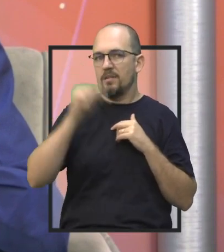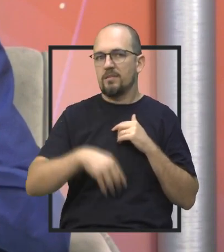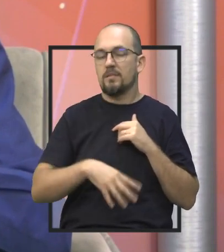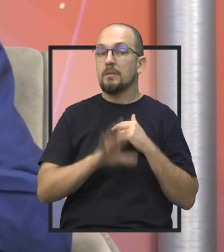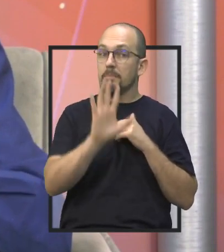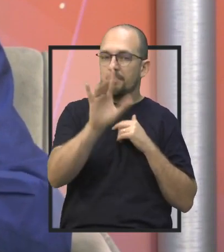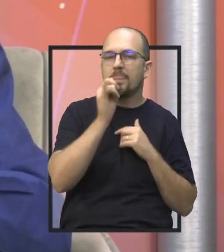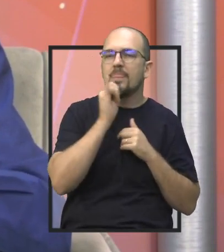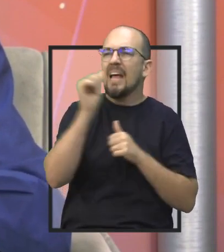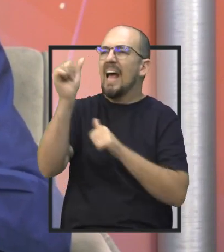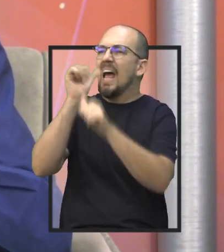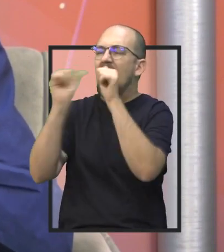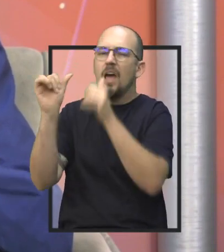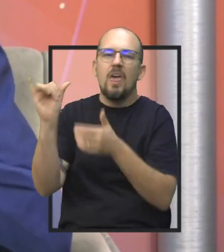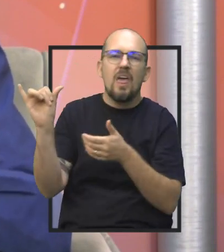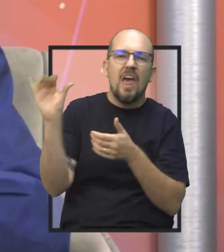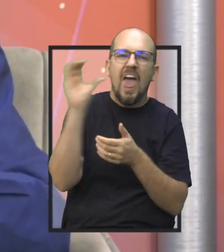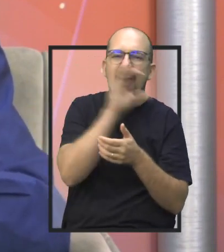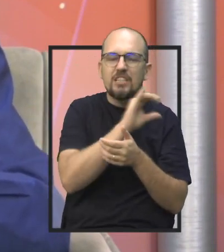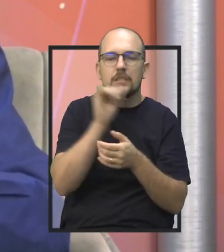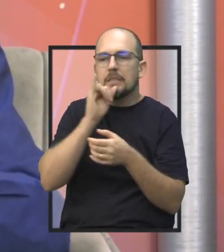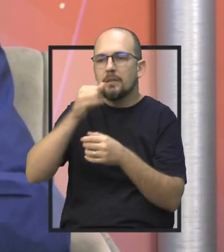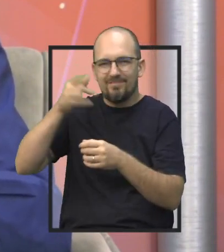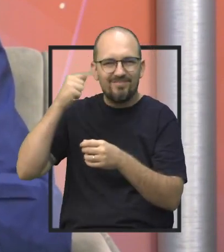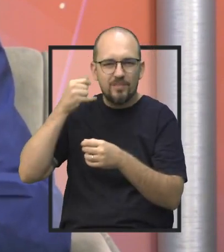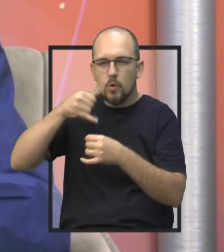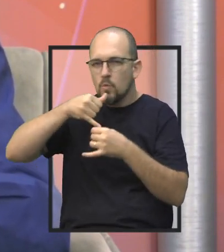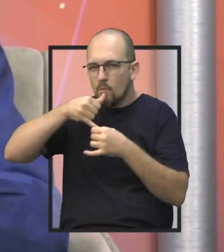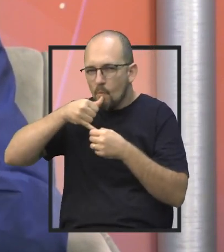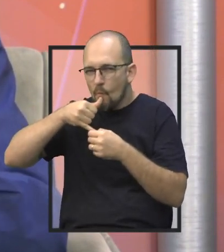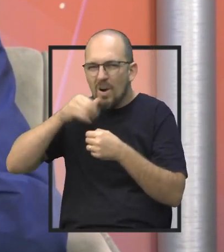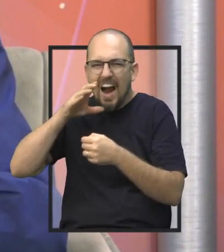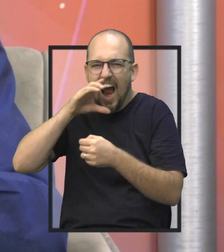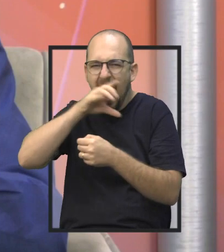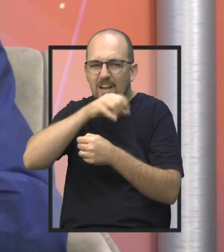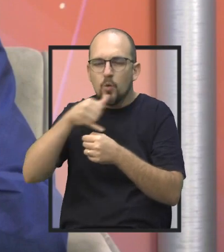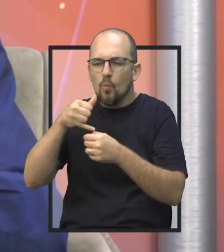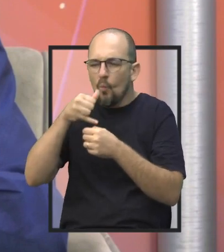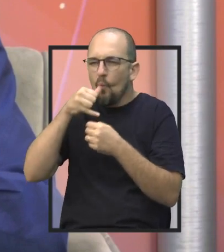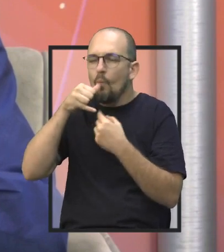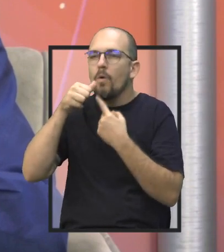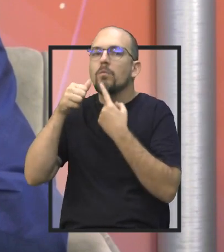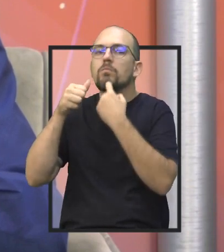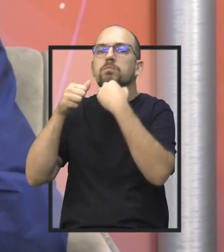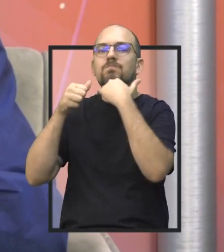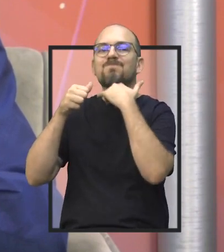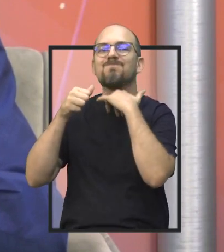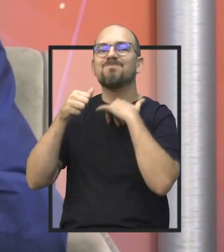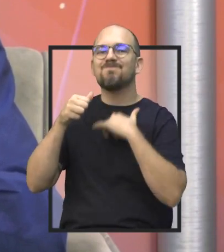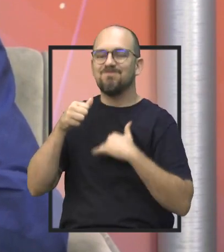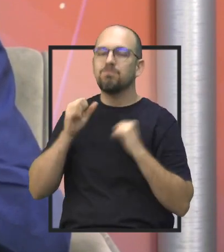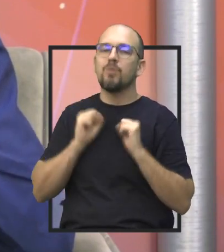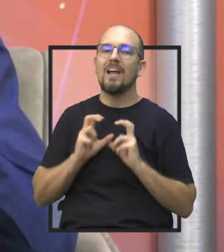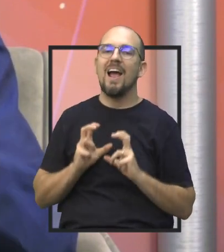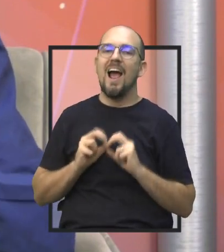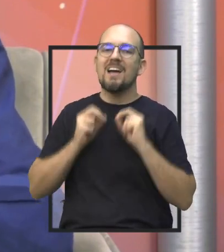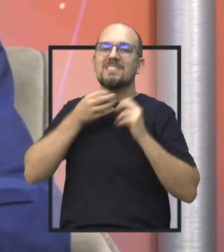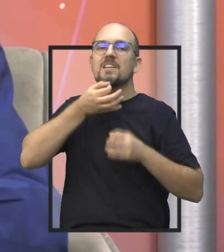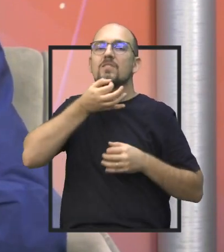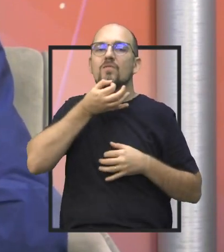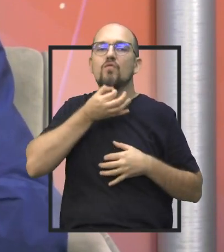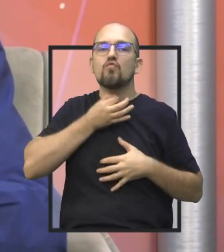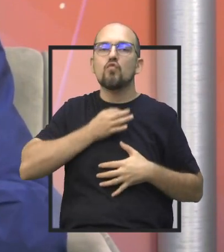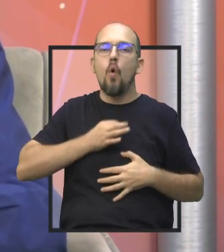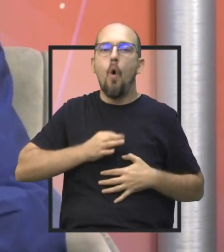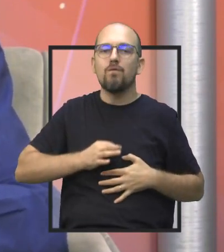quentes. Quem bebe chimarrão com muita frequência, muito quente, predispõe à formação de câncer de esôfago.